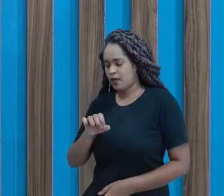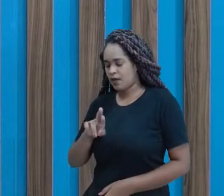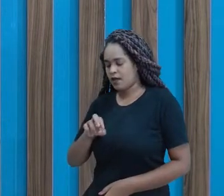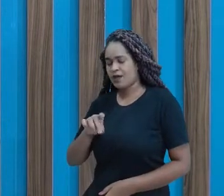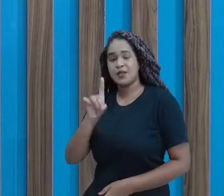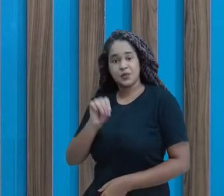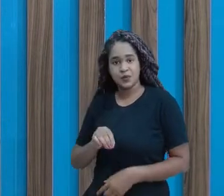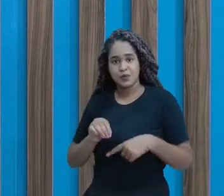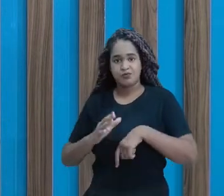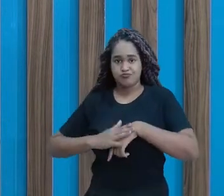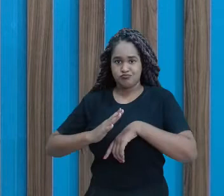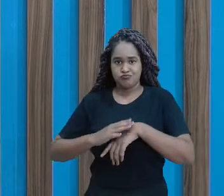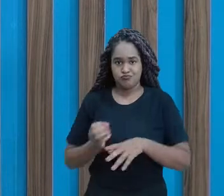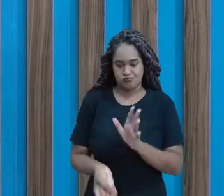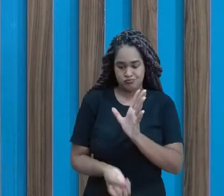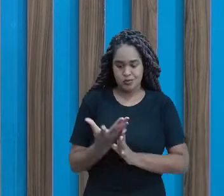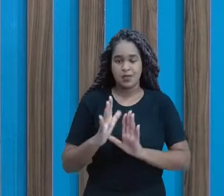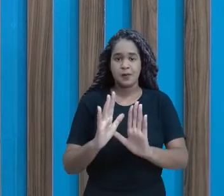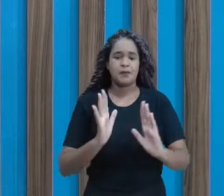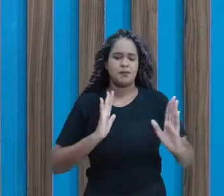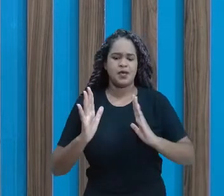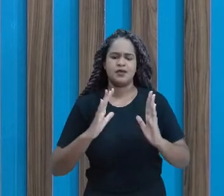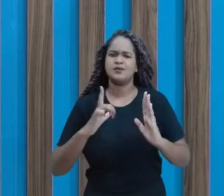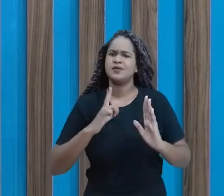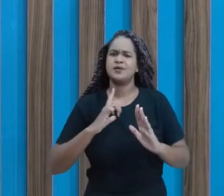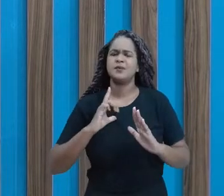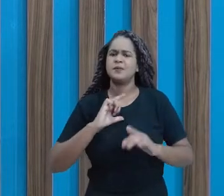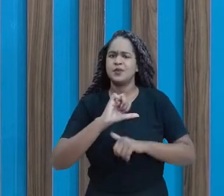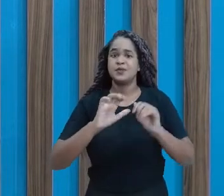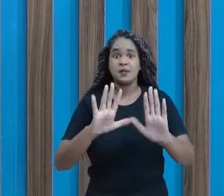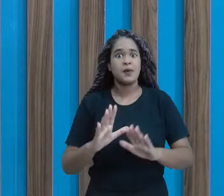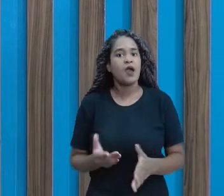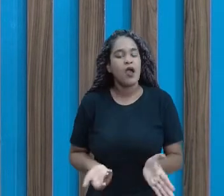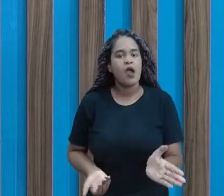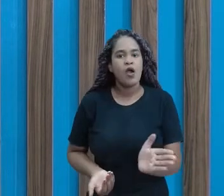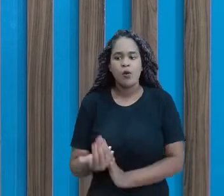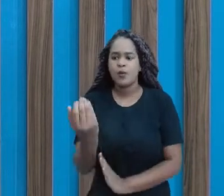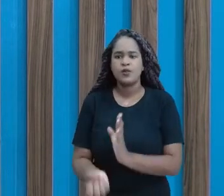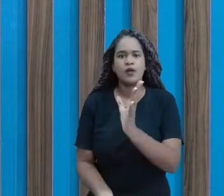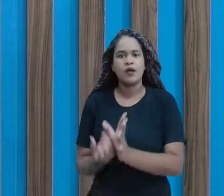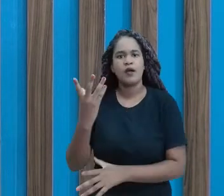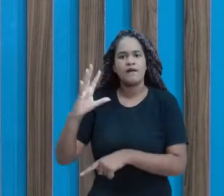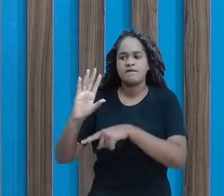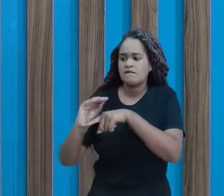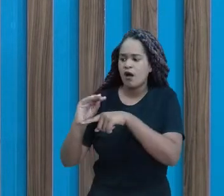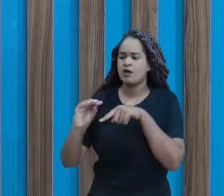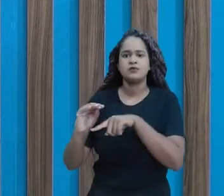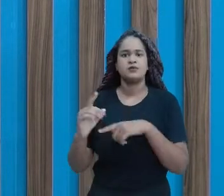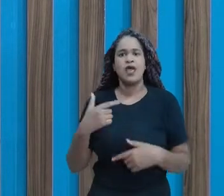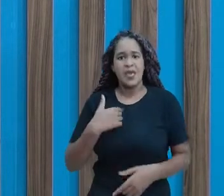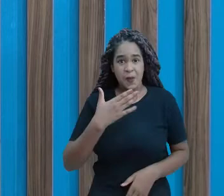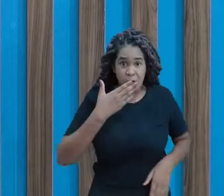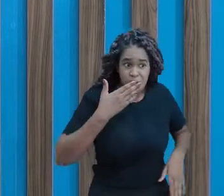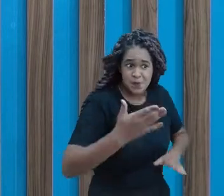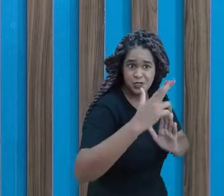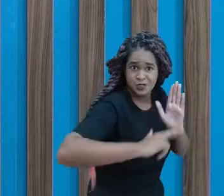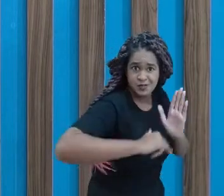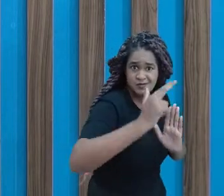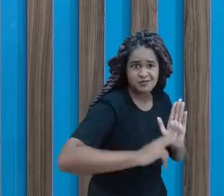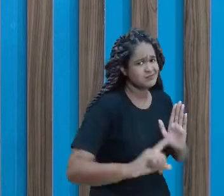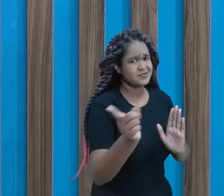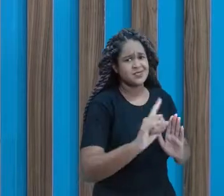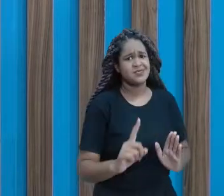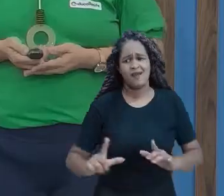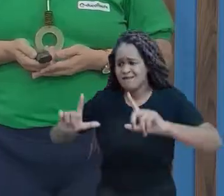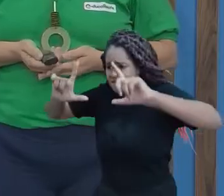né? Mas é um período em que há essa mudança. Chegou a fotografia, não é? Agora eu não vou encomendar mais um pintor para fazer um quadro